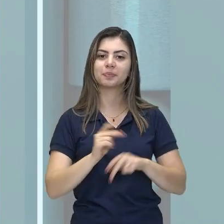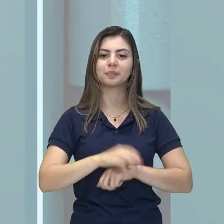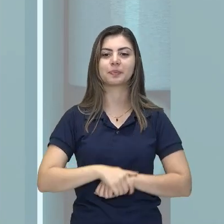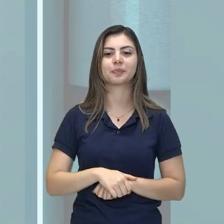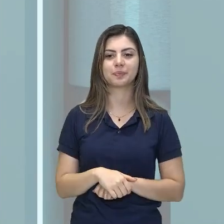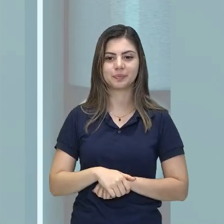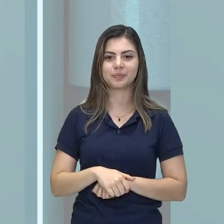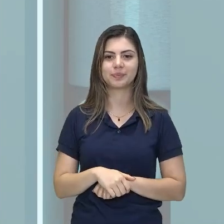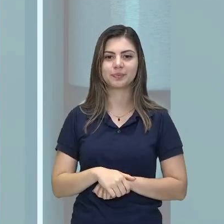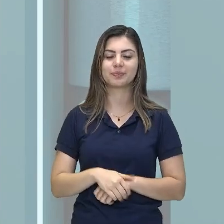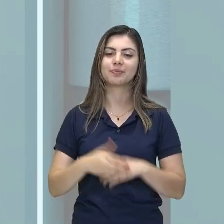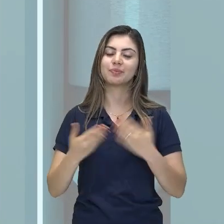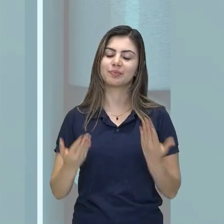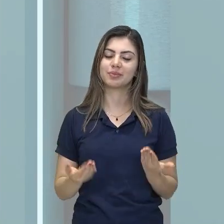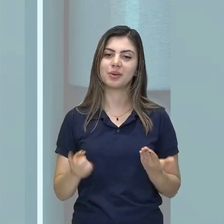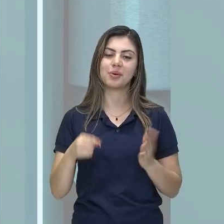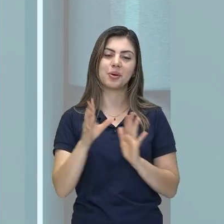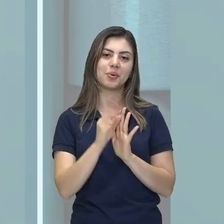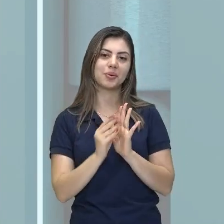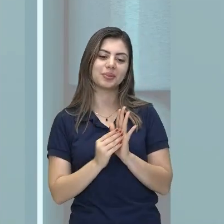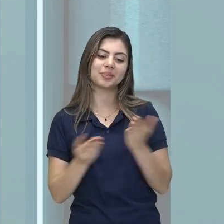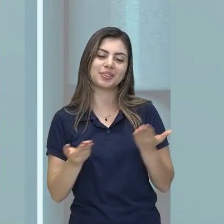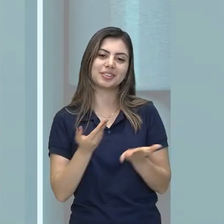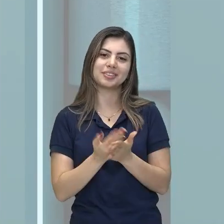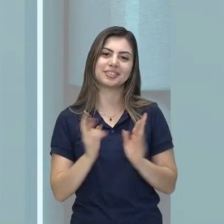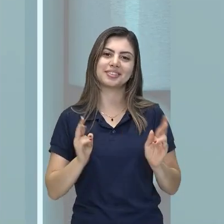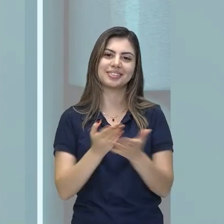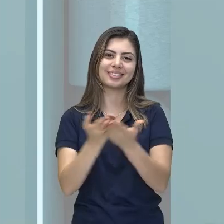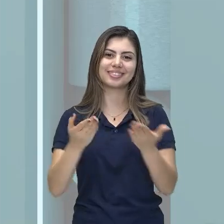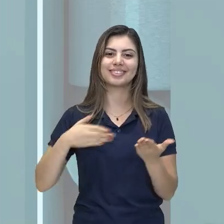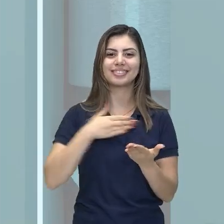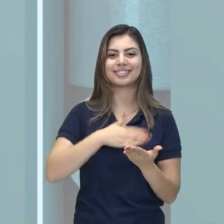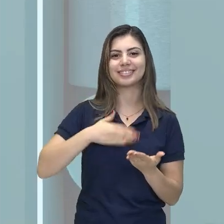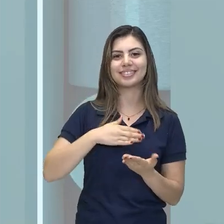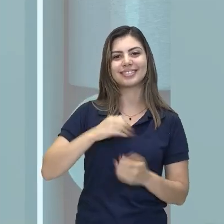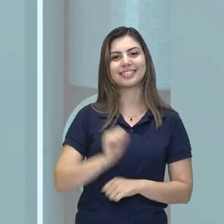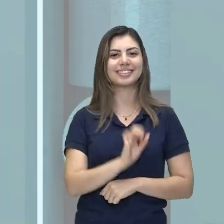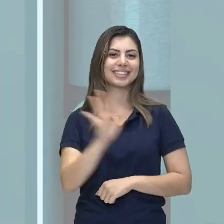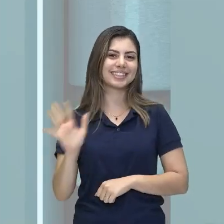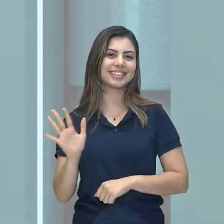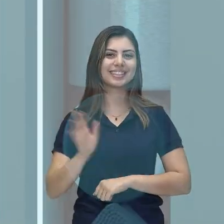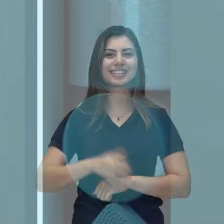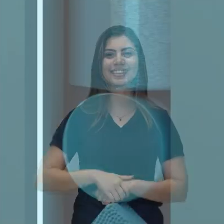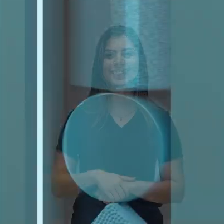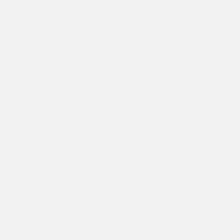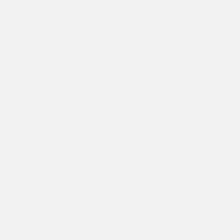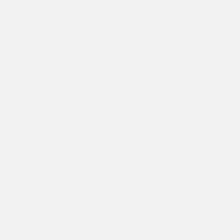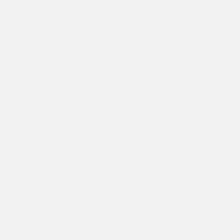Então, esse aí foi o conteúdo da nossa aula. Espero que vocês tenham gostado e até um próximo momento.